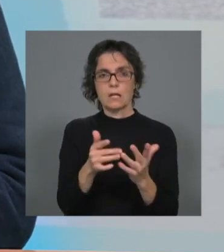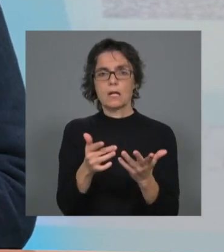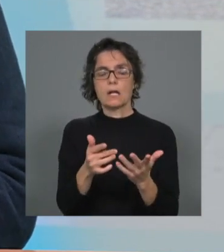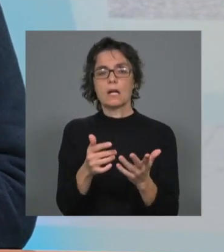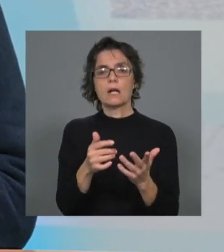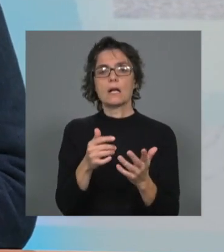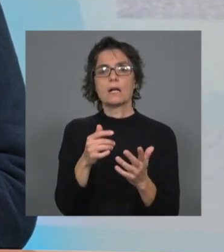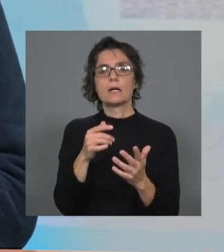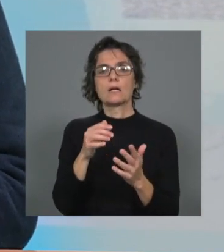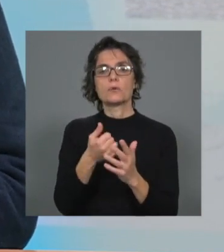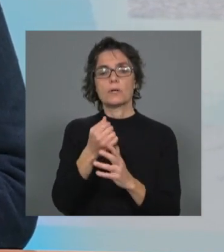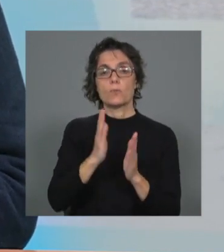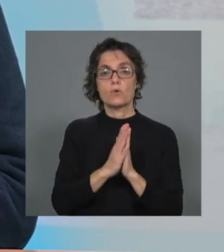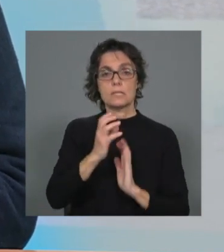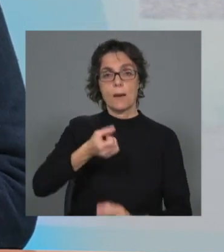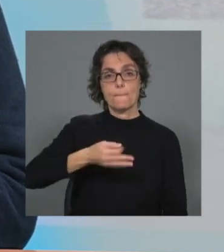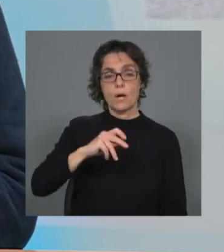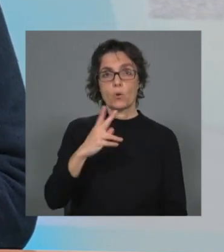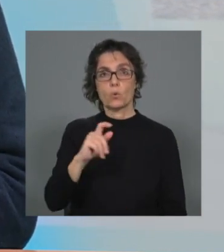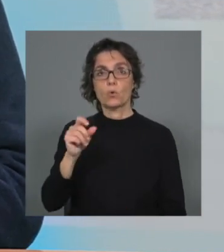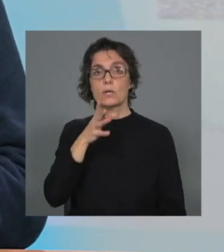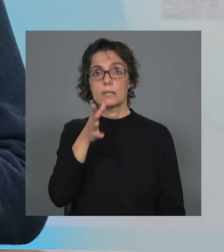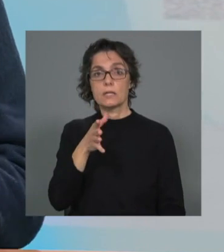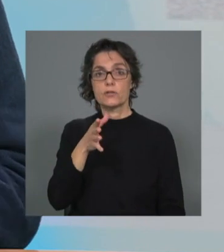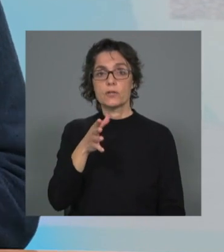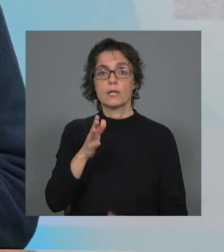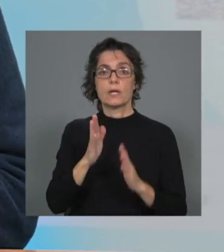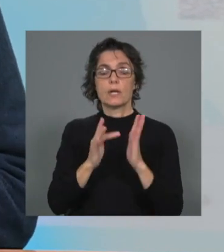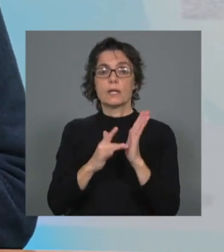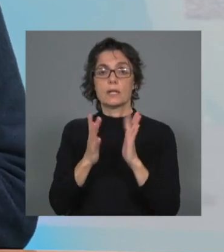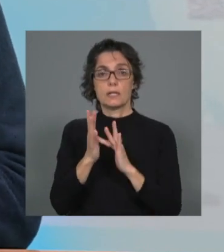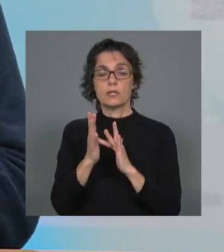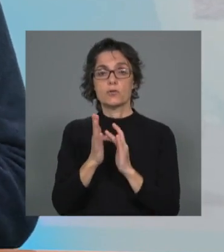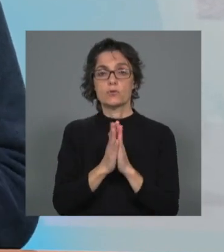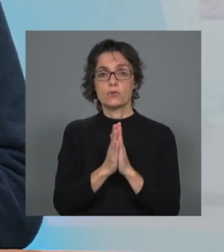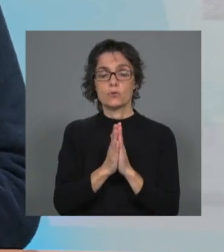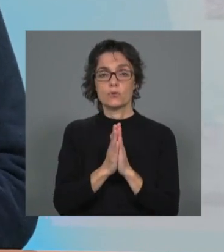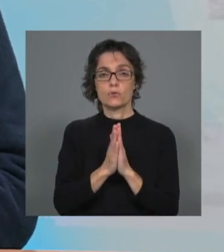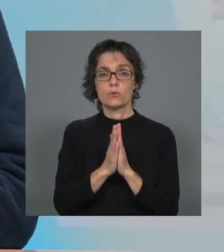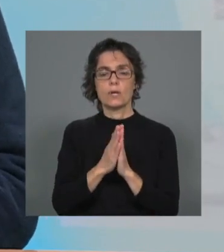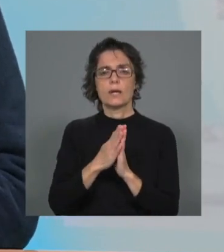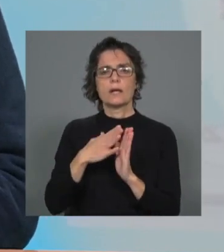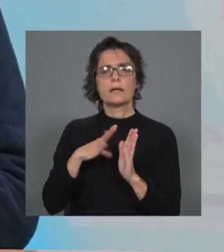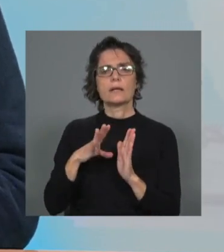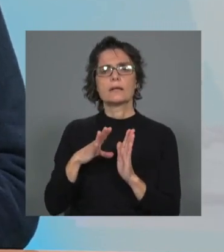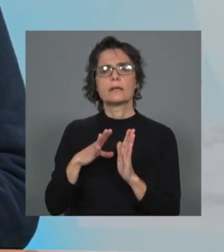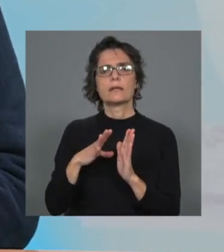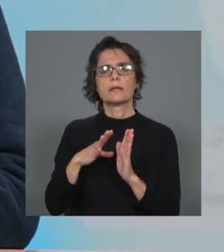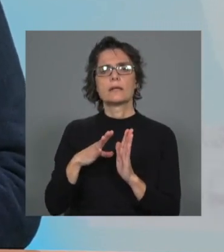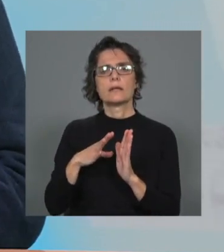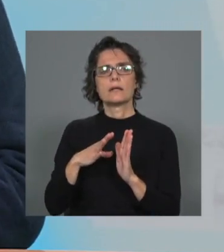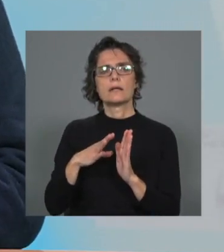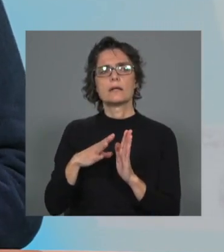de São Paulo que diz que Cristo Jesus, que era de condição divina, não se valeu da sua igualdade com Deus, mas aniquilou-se a si próprio. Portanto,